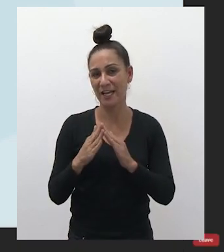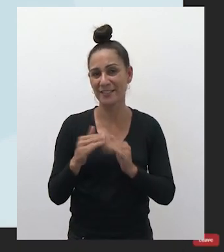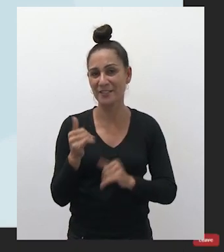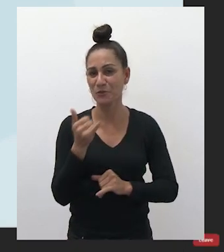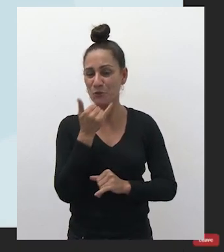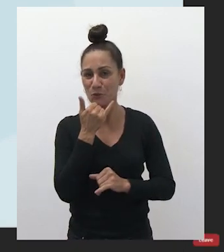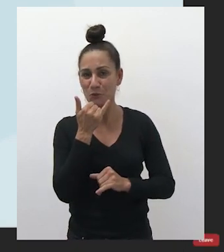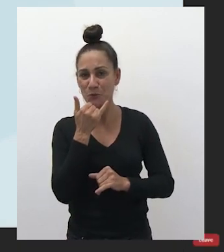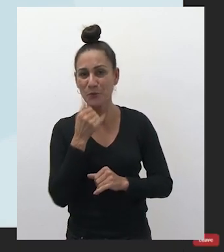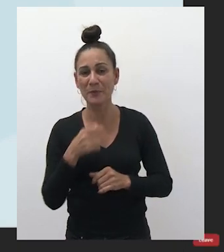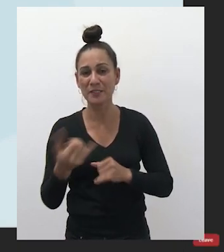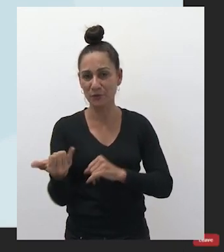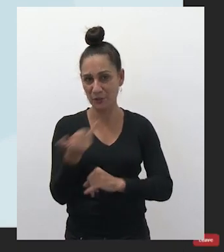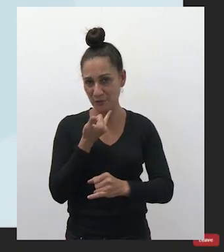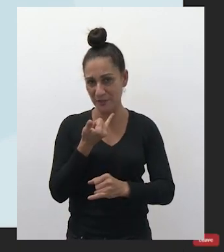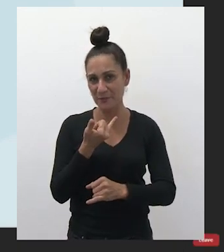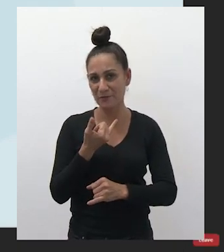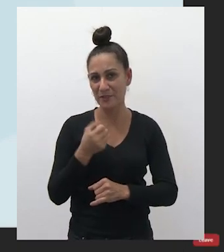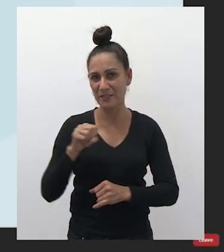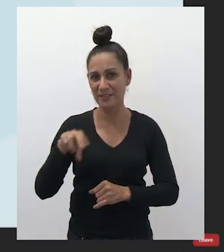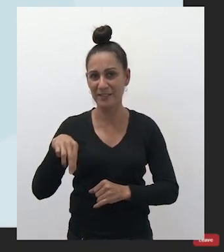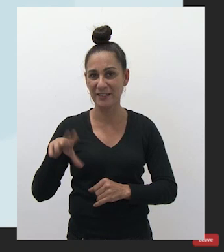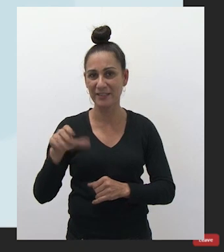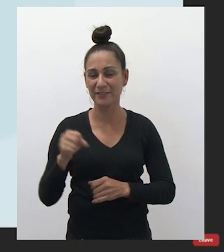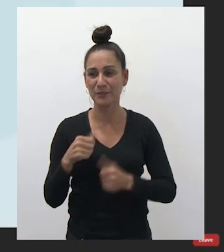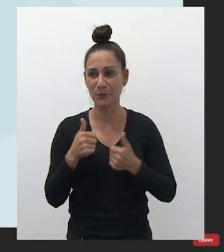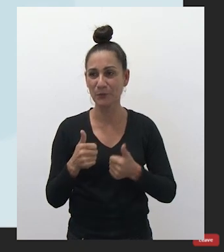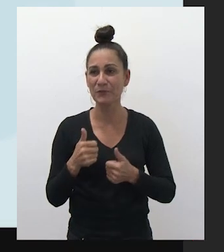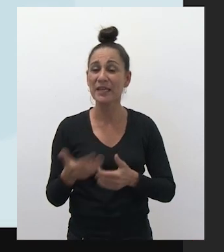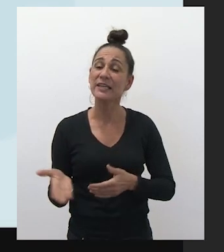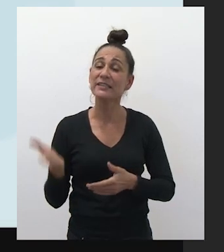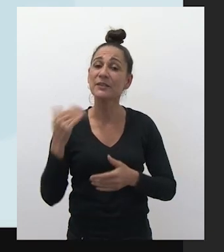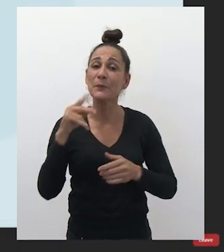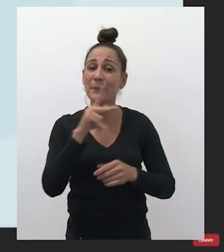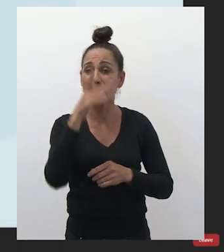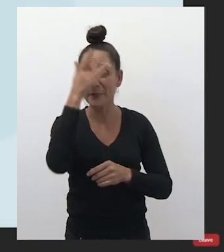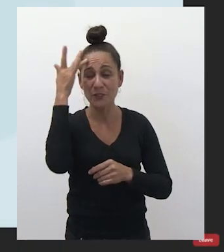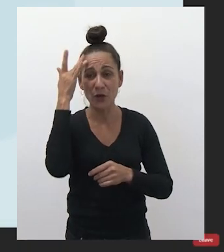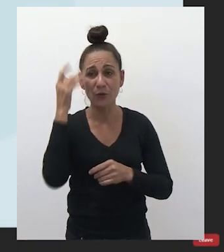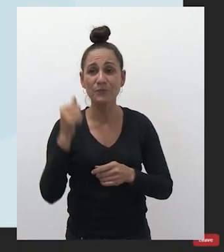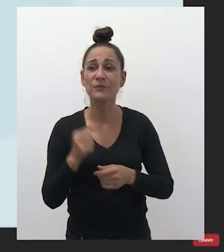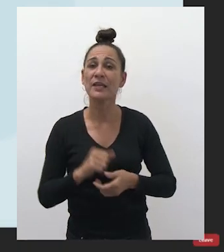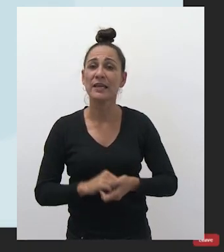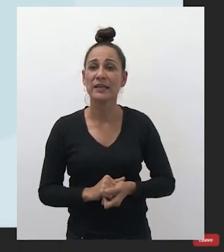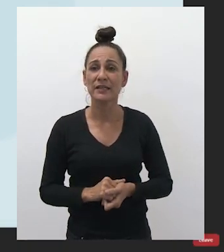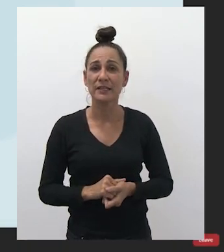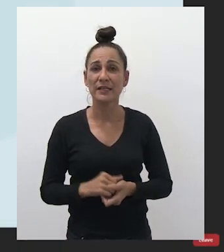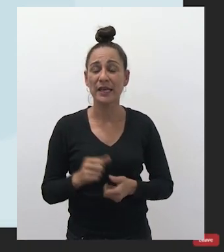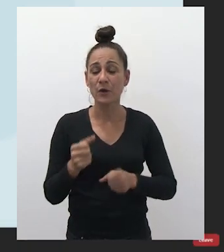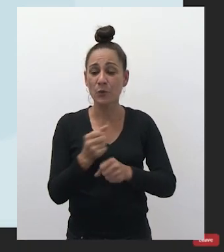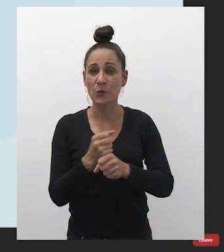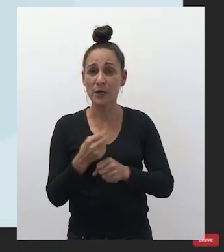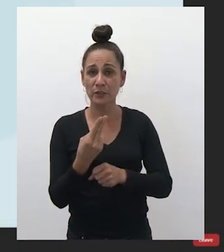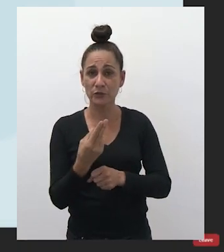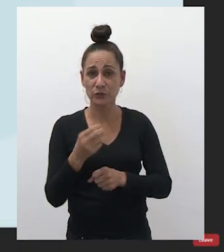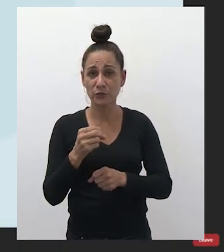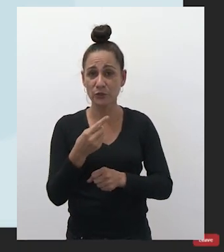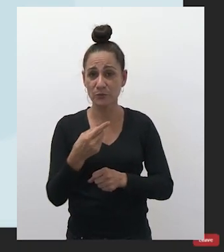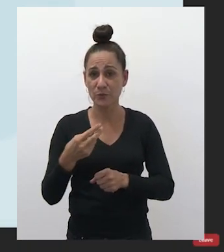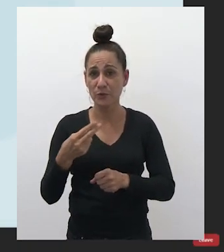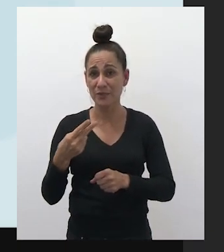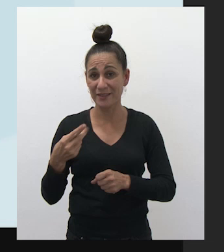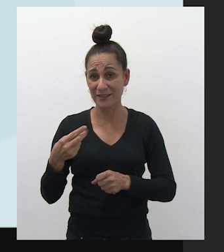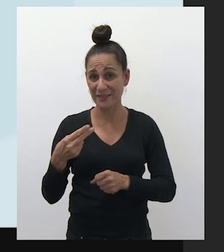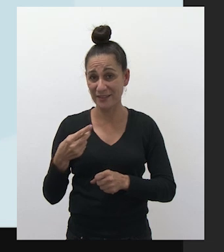direitinho, mas qualquer coisa me avisa, por favor. Tá ok, bem. Pessoal, então, ó, chegou o ano de 2015, o que, que a